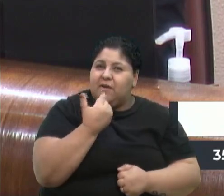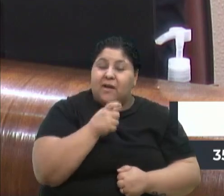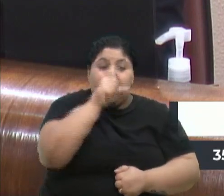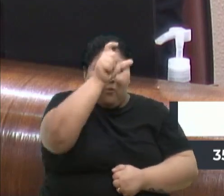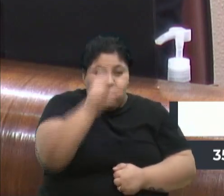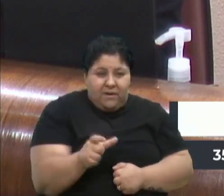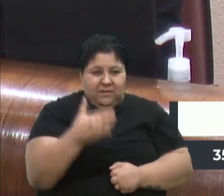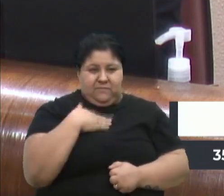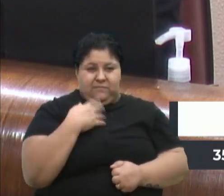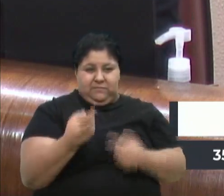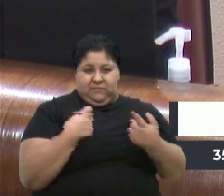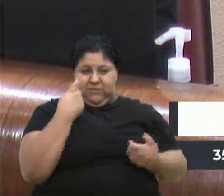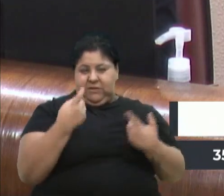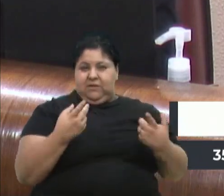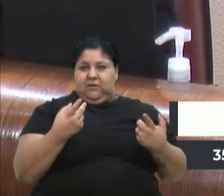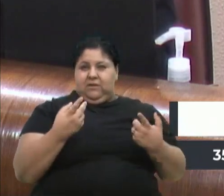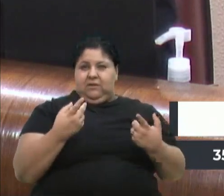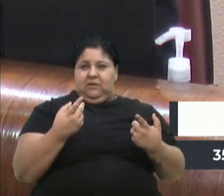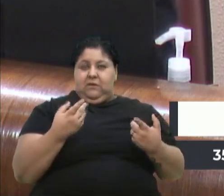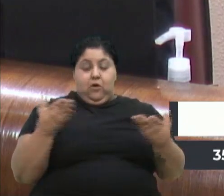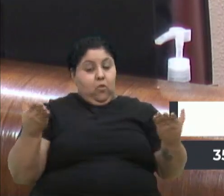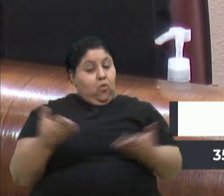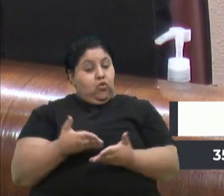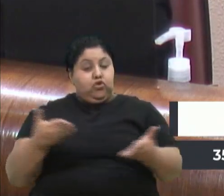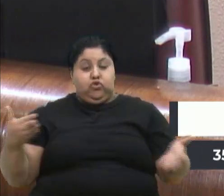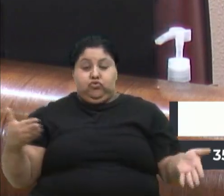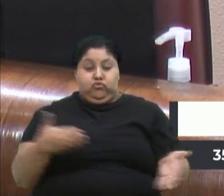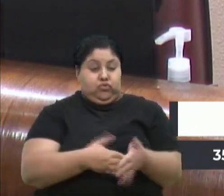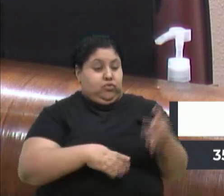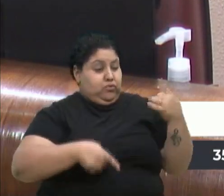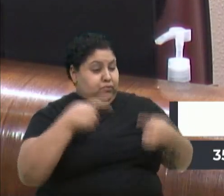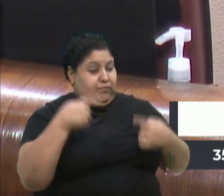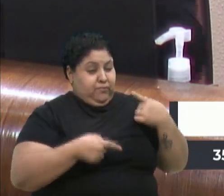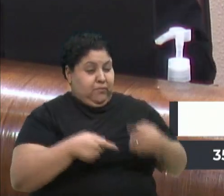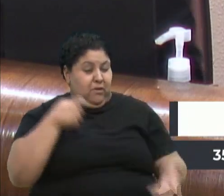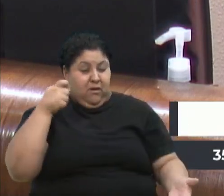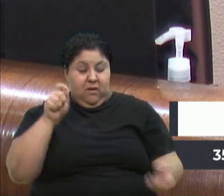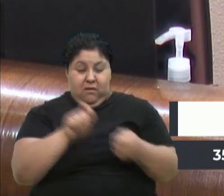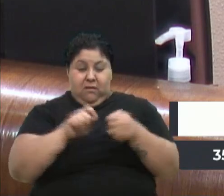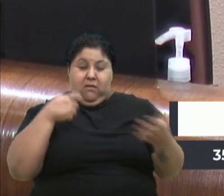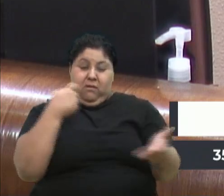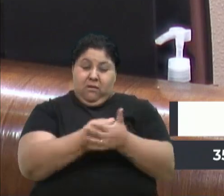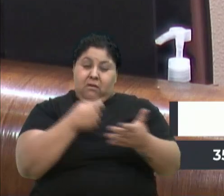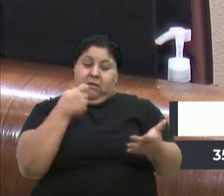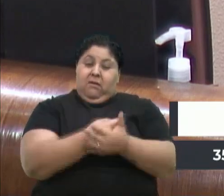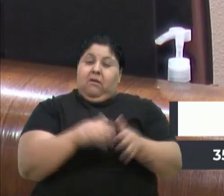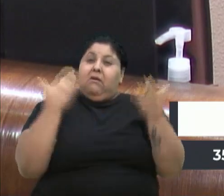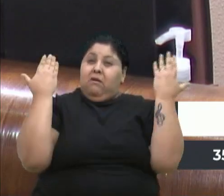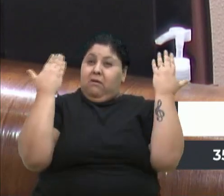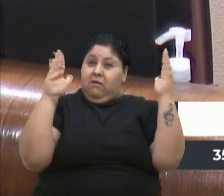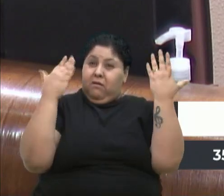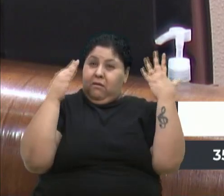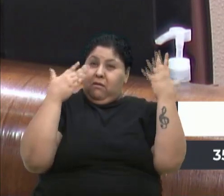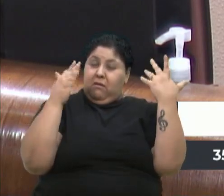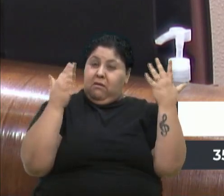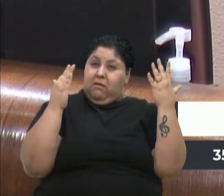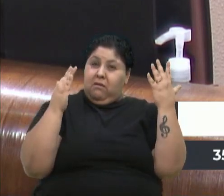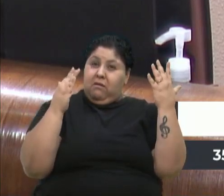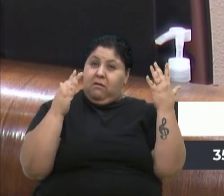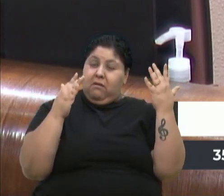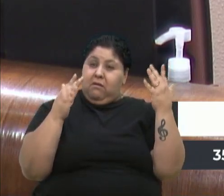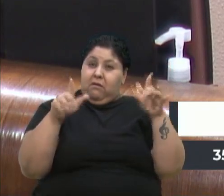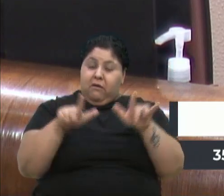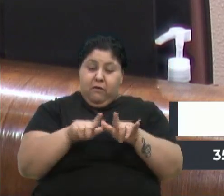nem trouxe esse debate aqui, sabe, para fazer essa cobrança, vereador Rafael, e parabenizo o jornal por fazer